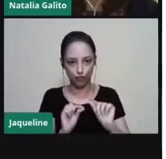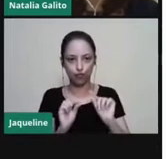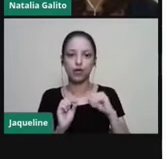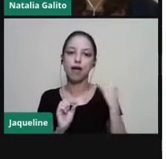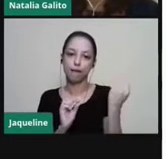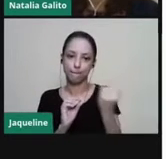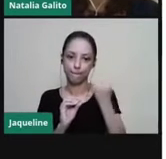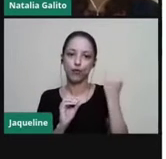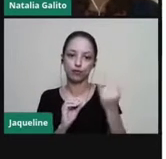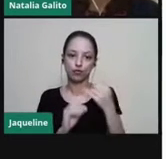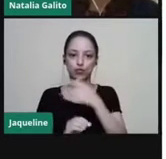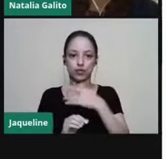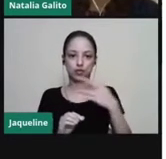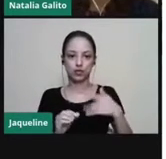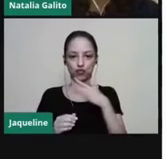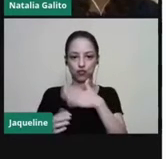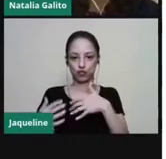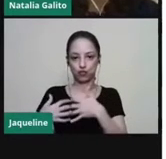importante para a saúde cardiovascular.